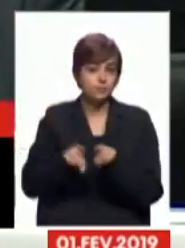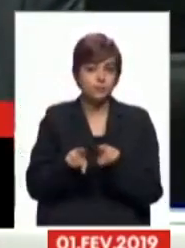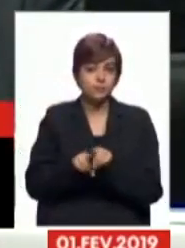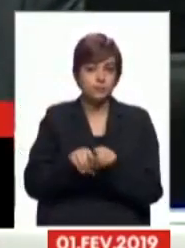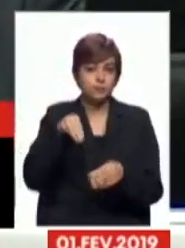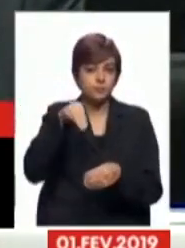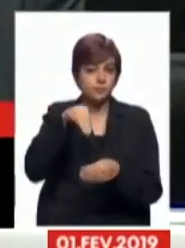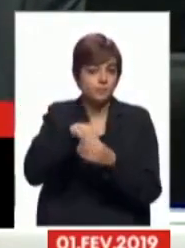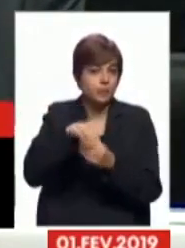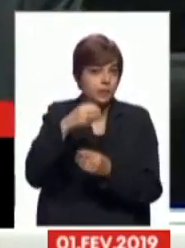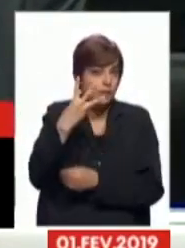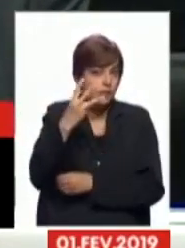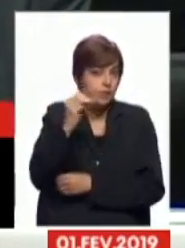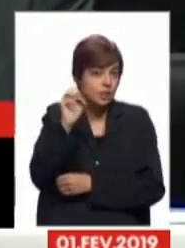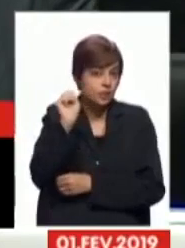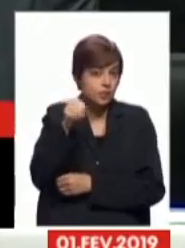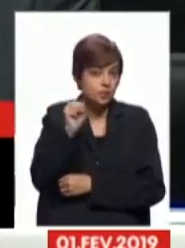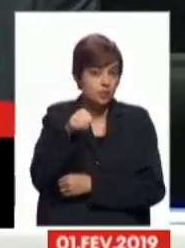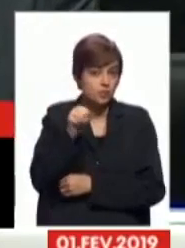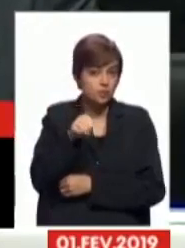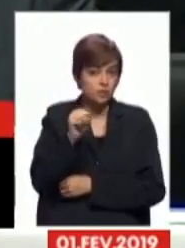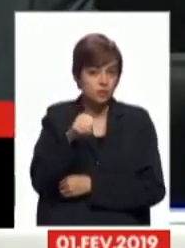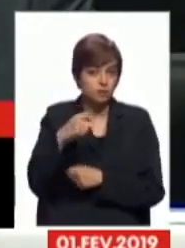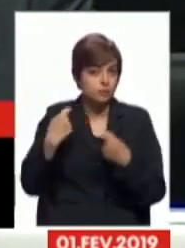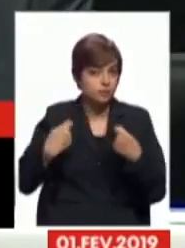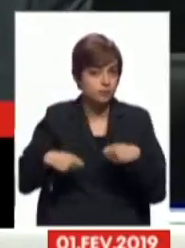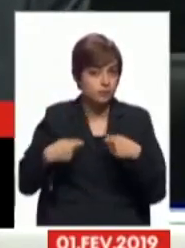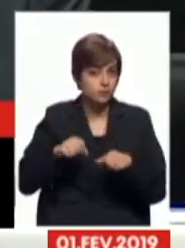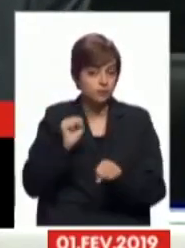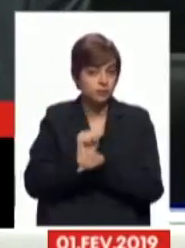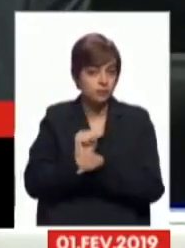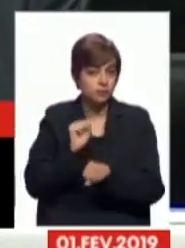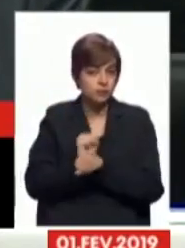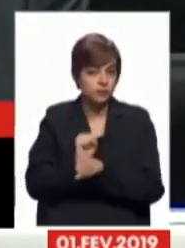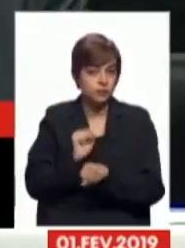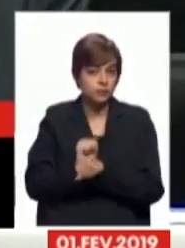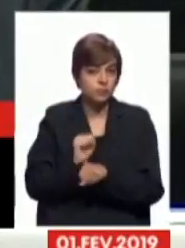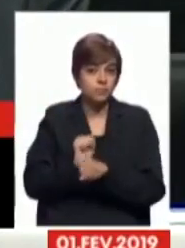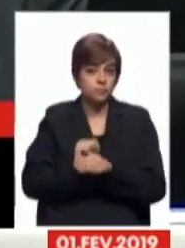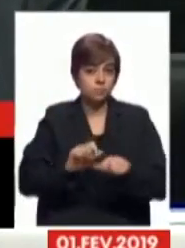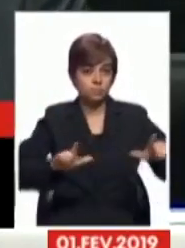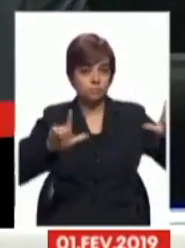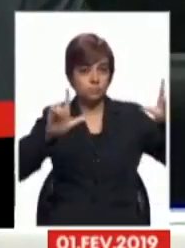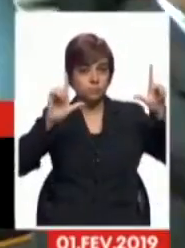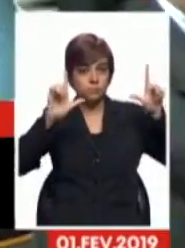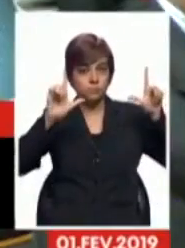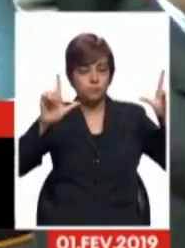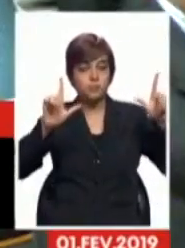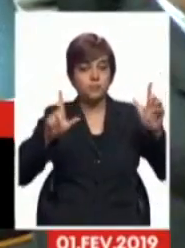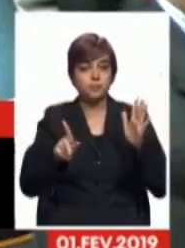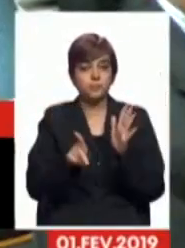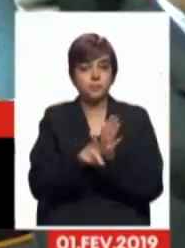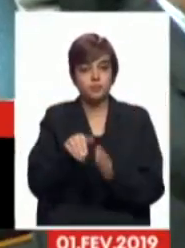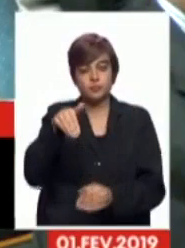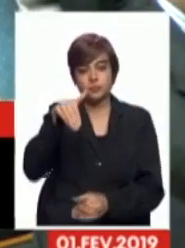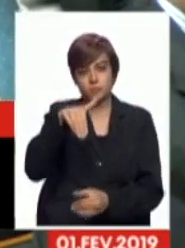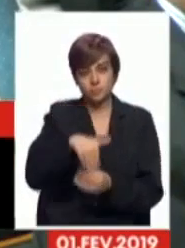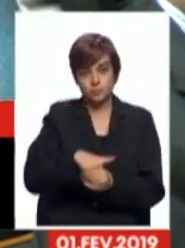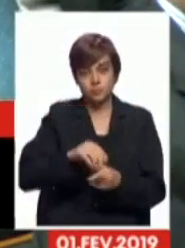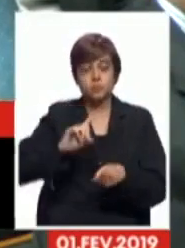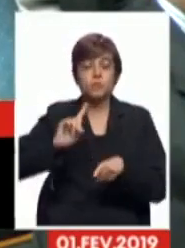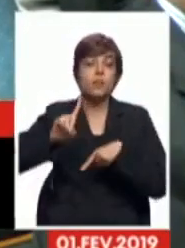prazo máximo de 30 segundos, deverão aguardar o comando na tela para a votação e, em